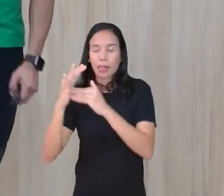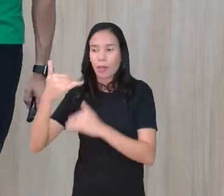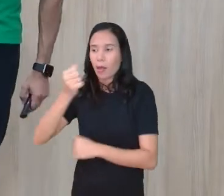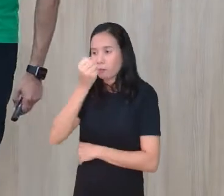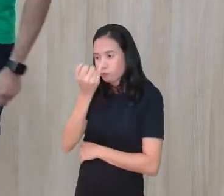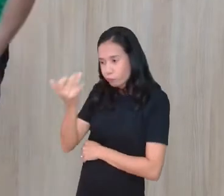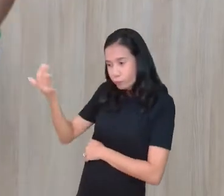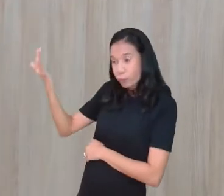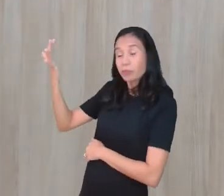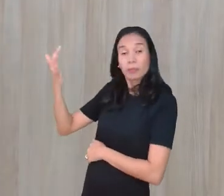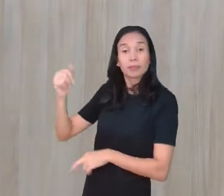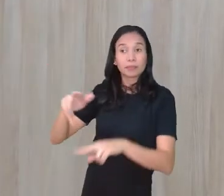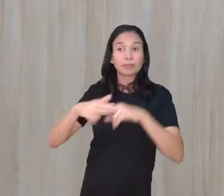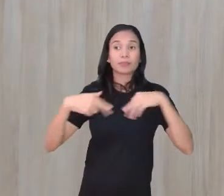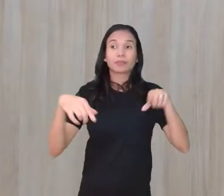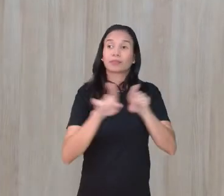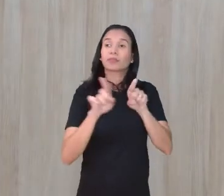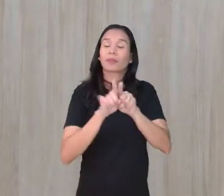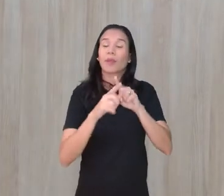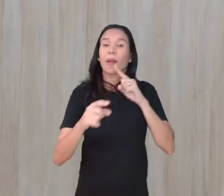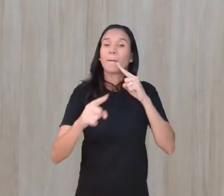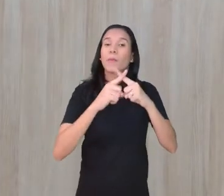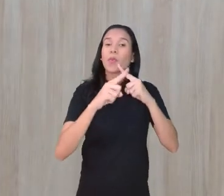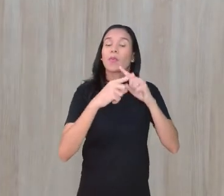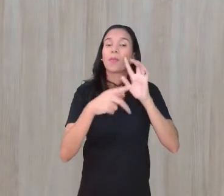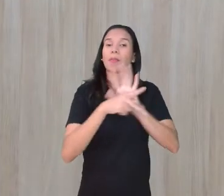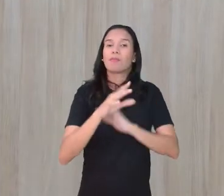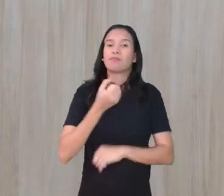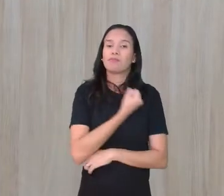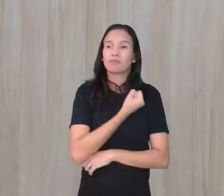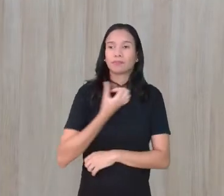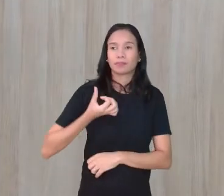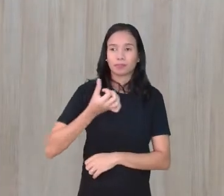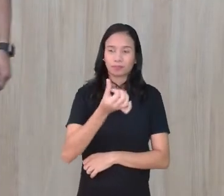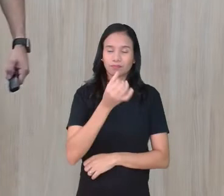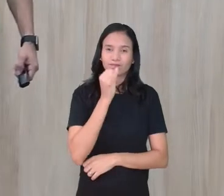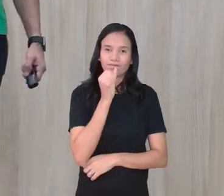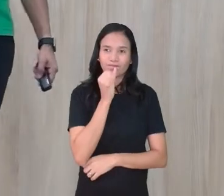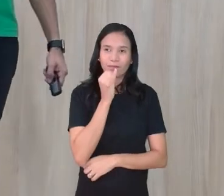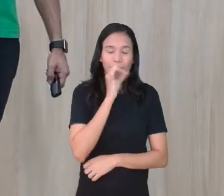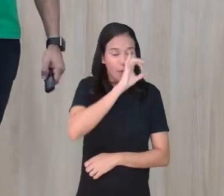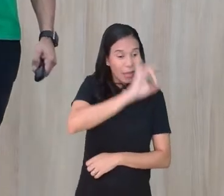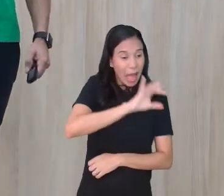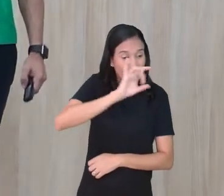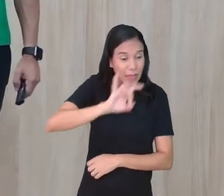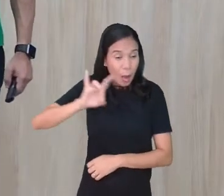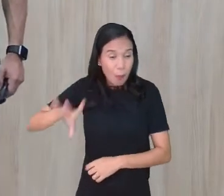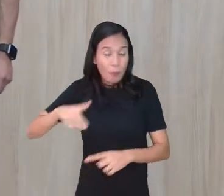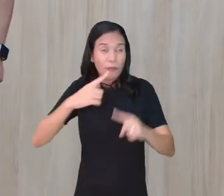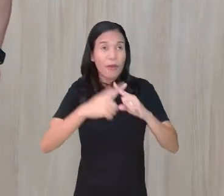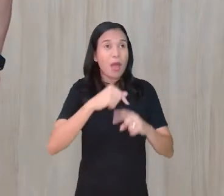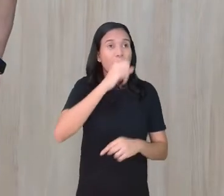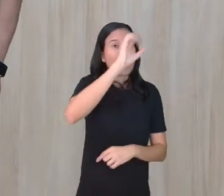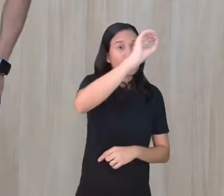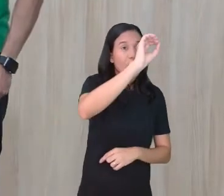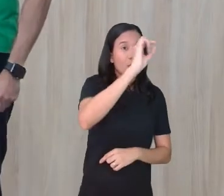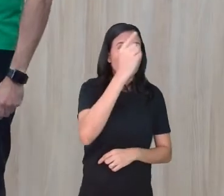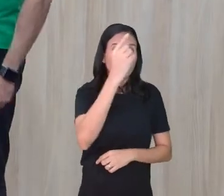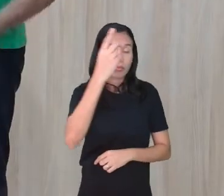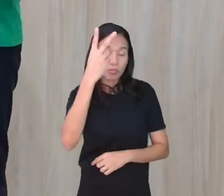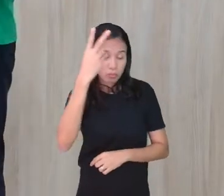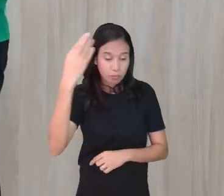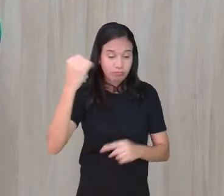infinito, tá? Para encontrar os múltiplos de 6 aqui, por exemplo, ó, eu multipliquei cada númerozinho desse aí por